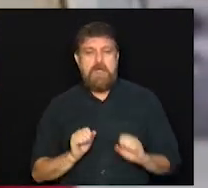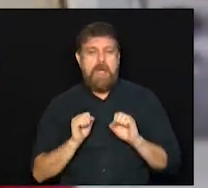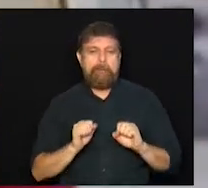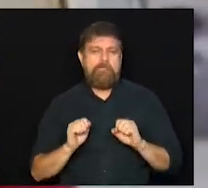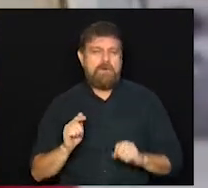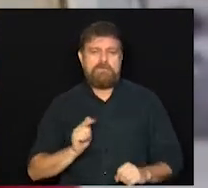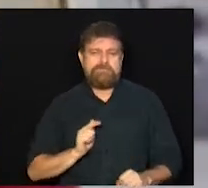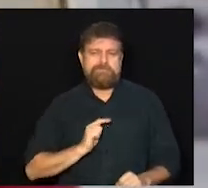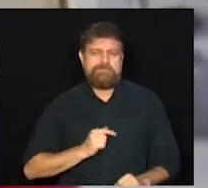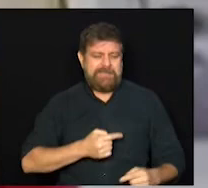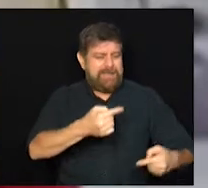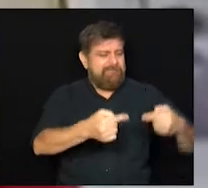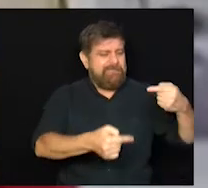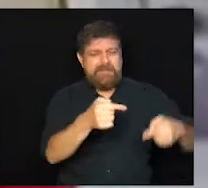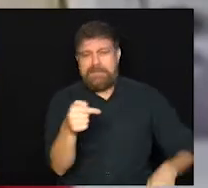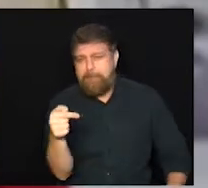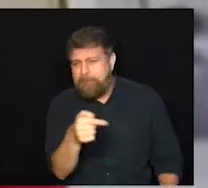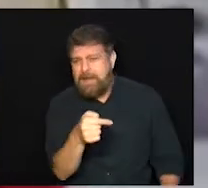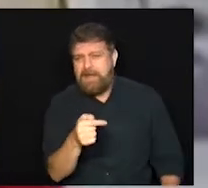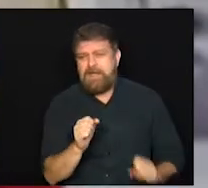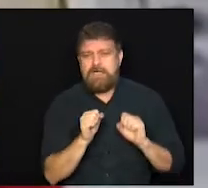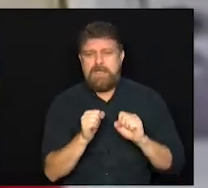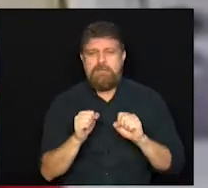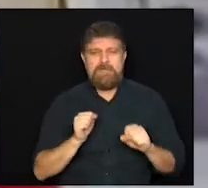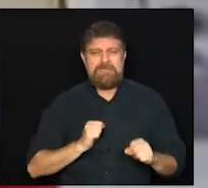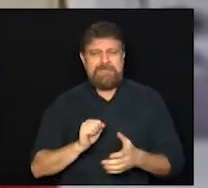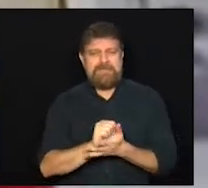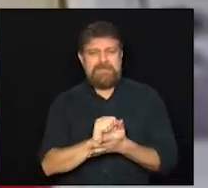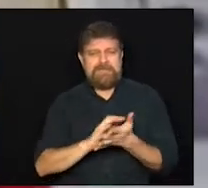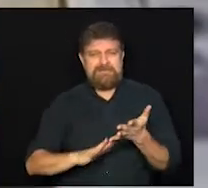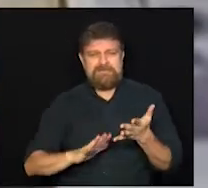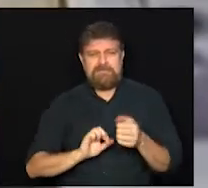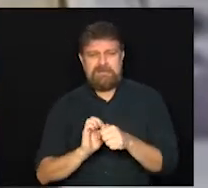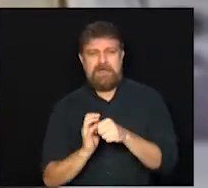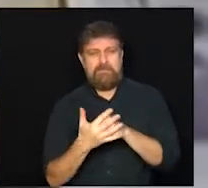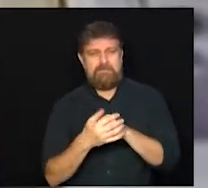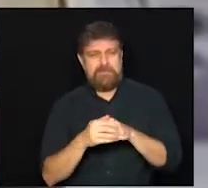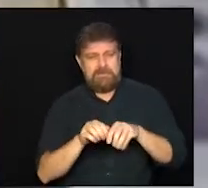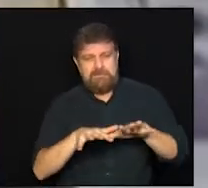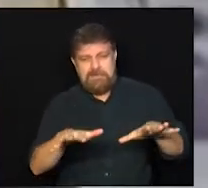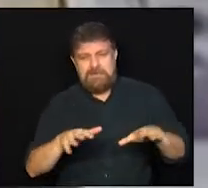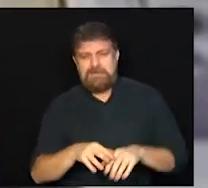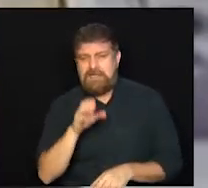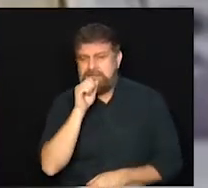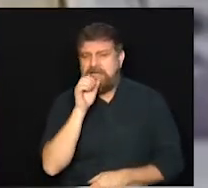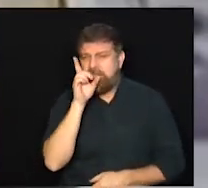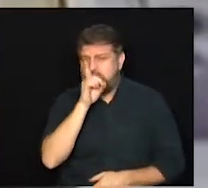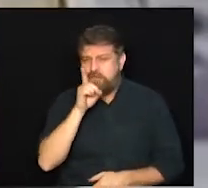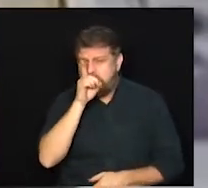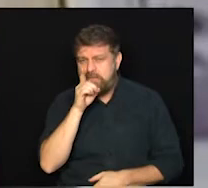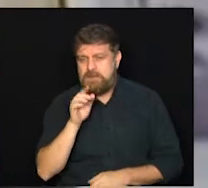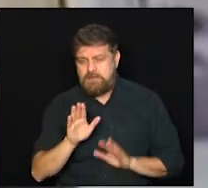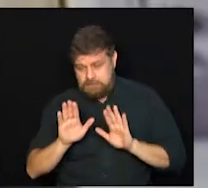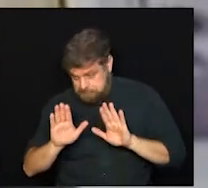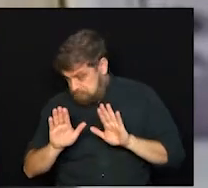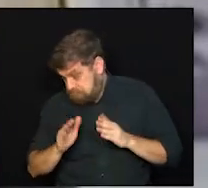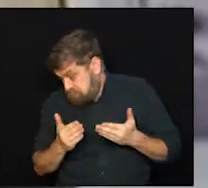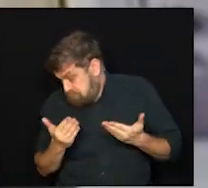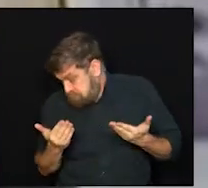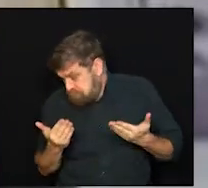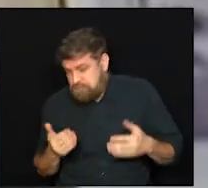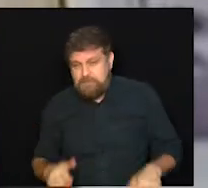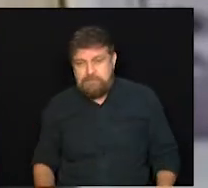ampliar para debates, pode se ampliar para atividades. Vamos sair da pandemia, vai? Atividades no fim de semana, enfim.